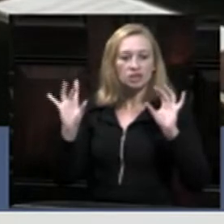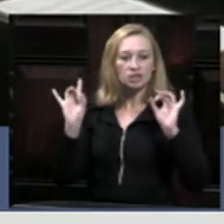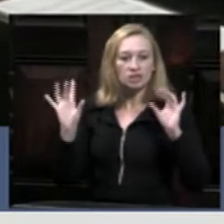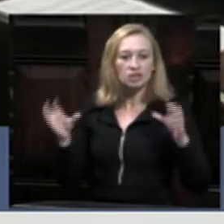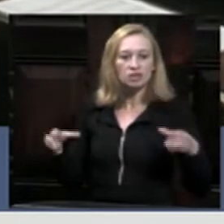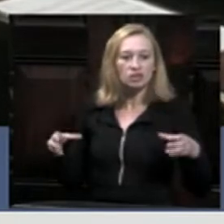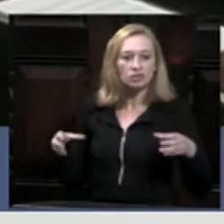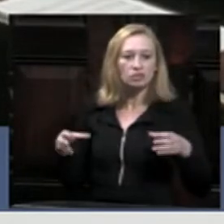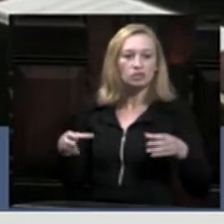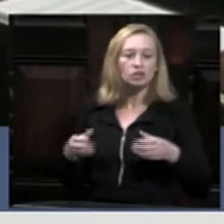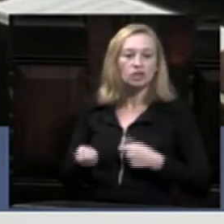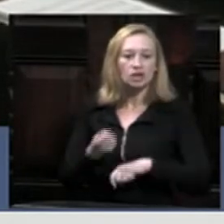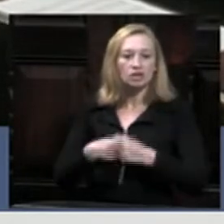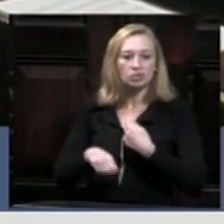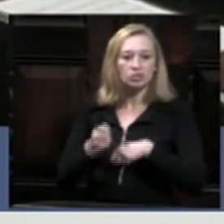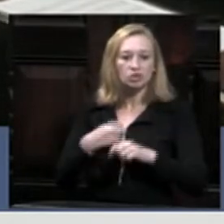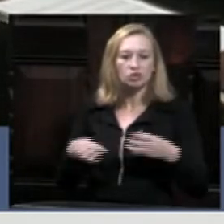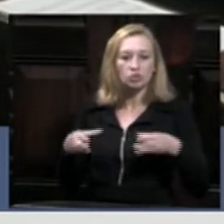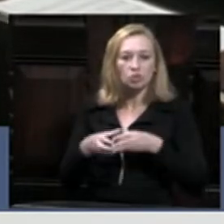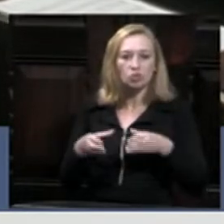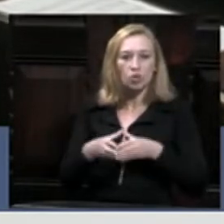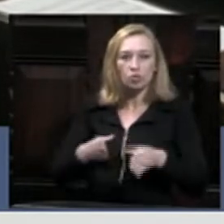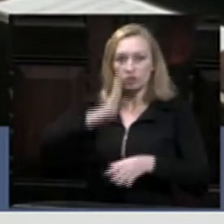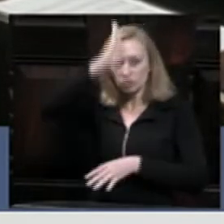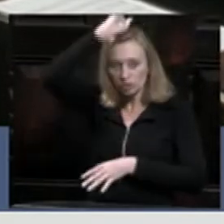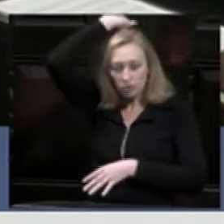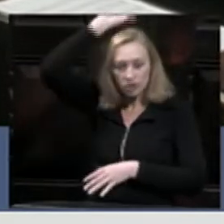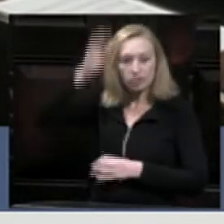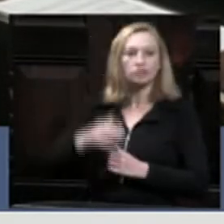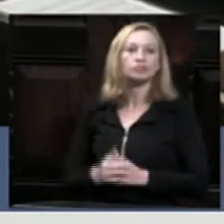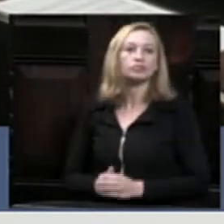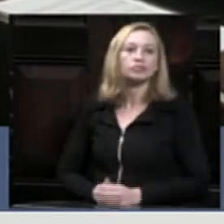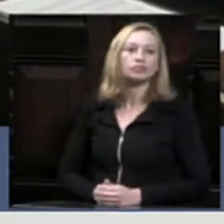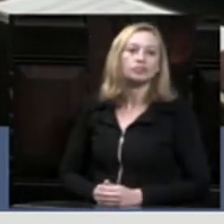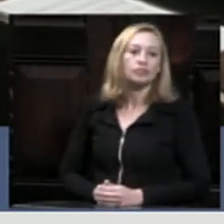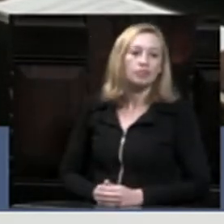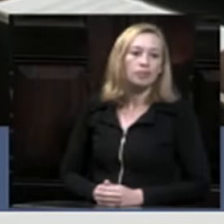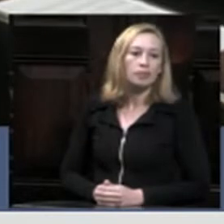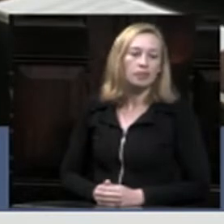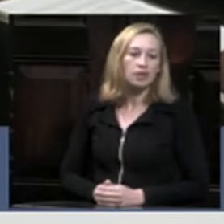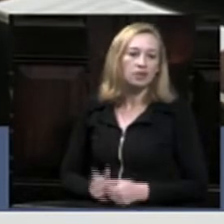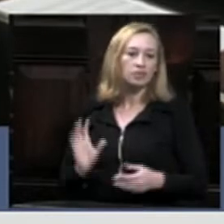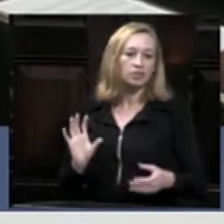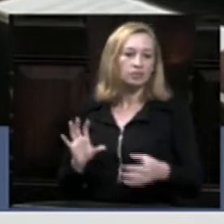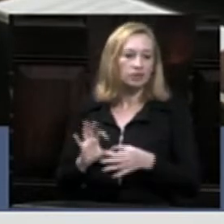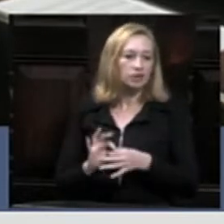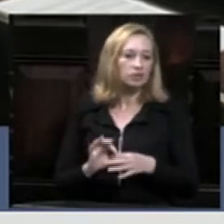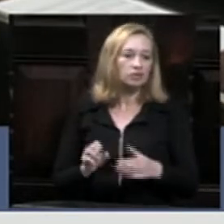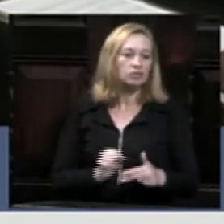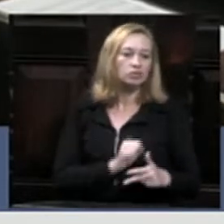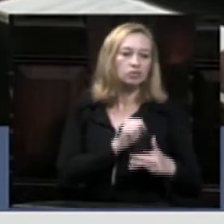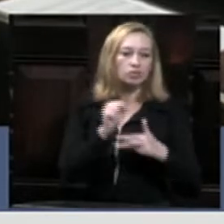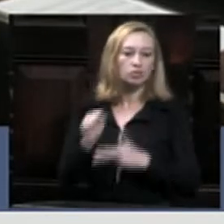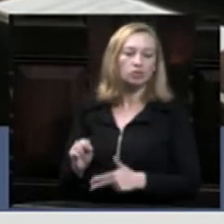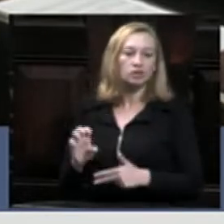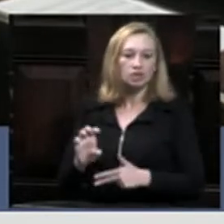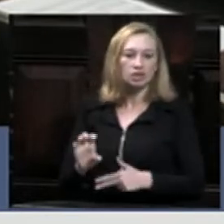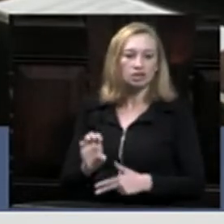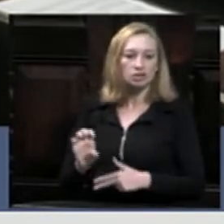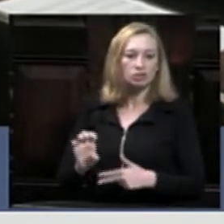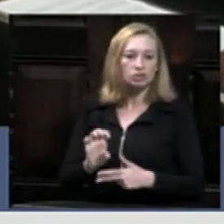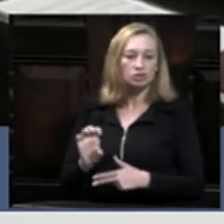de administração do Corpo de Bombeiros. Compete ao Poder Executivo,